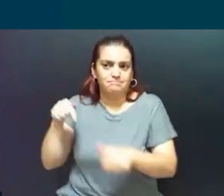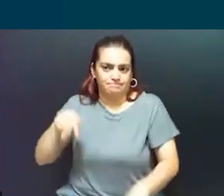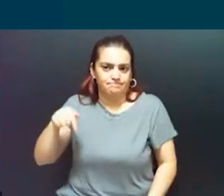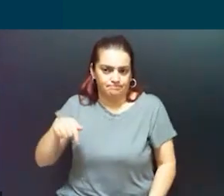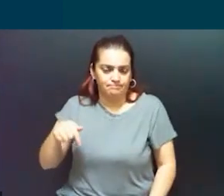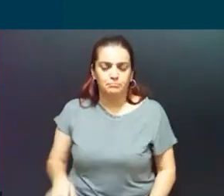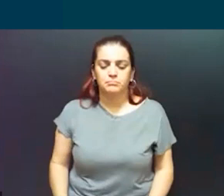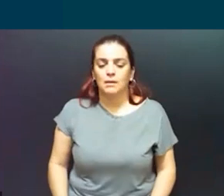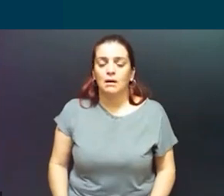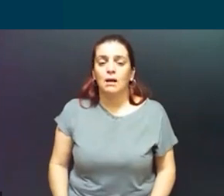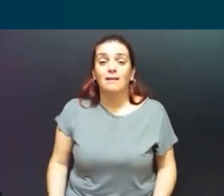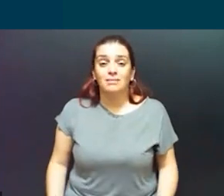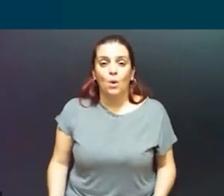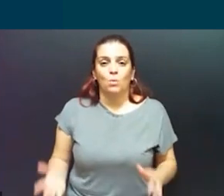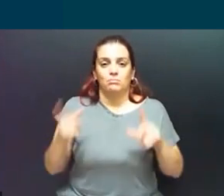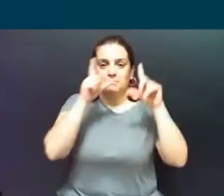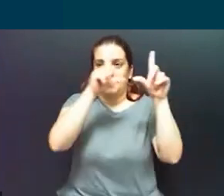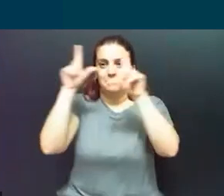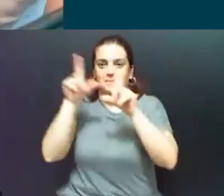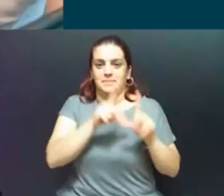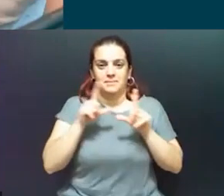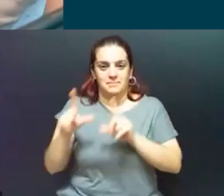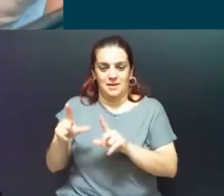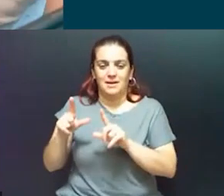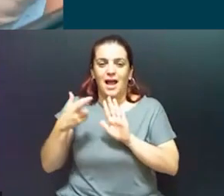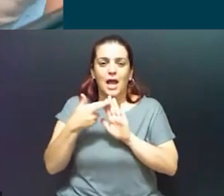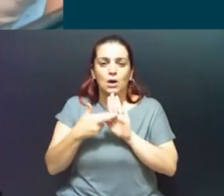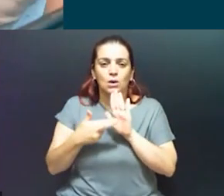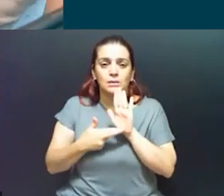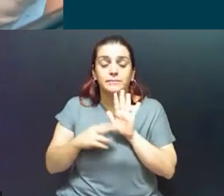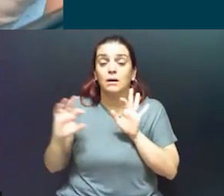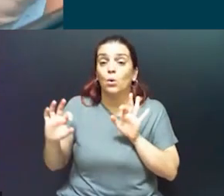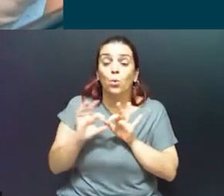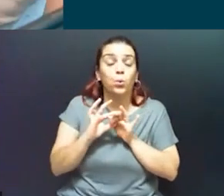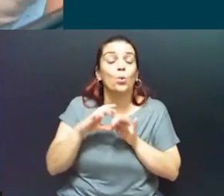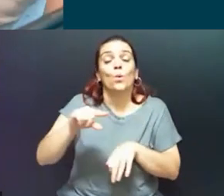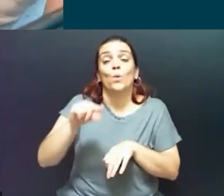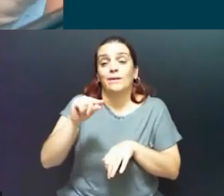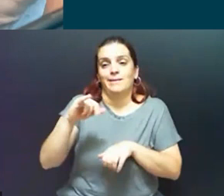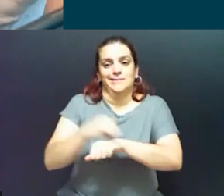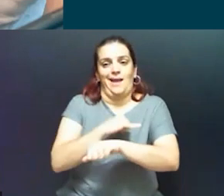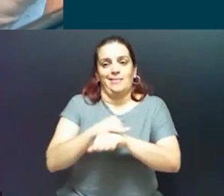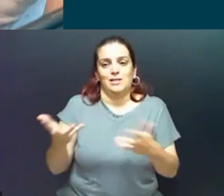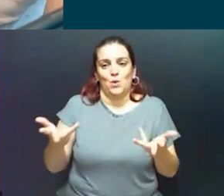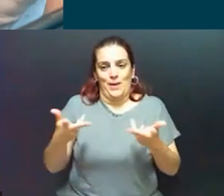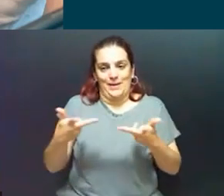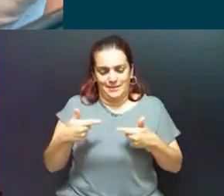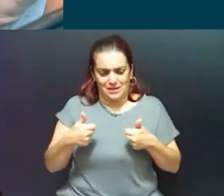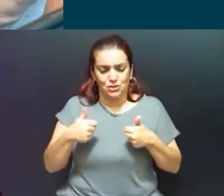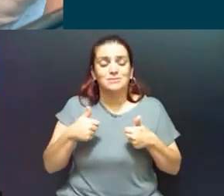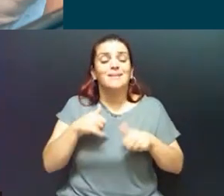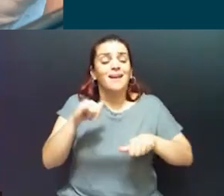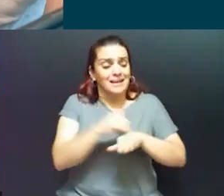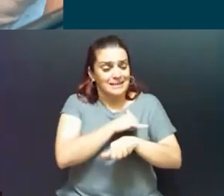E toda essa parte de regulamentação conversa muito com estratégia de qualidade. Porque da estratégia de qualidade, onde a gente